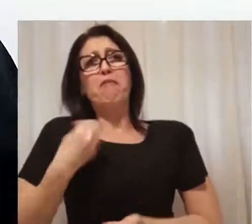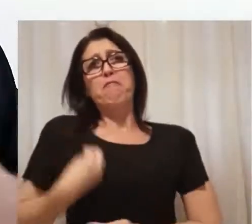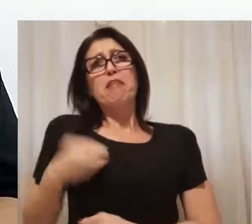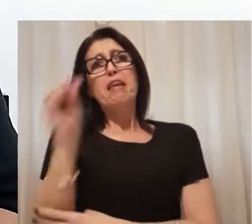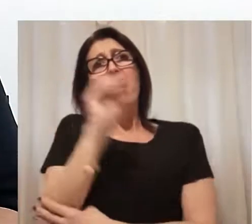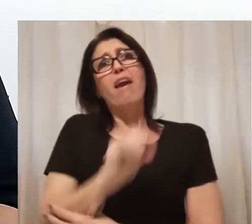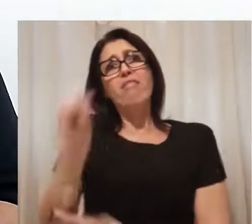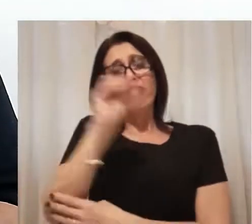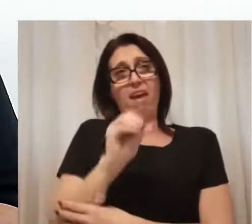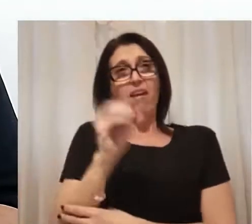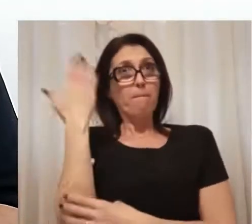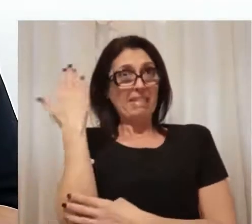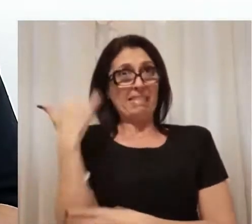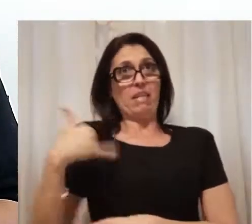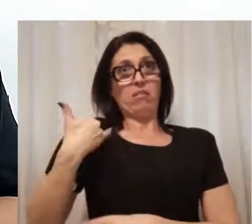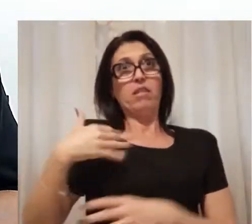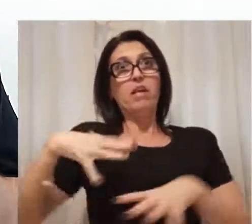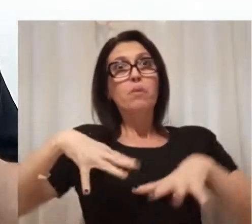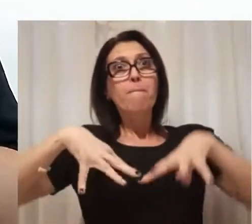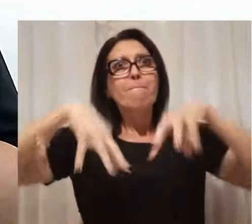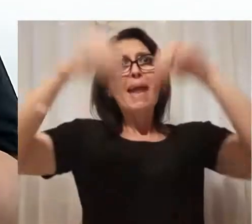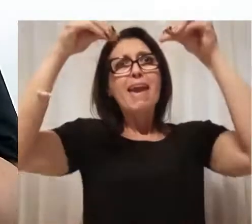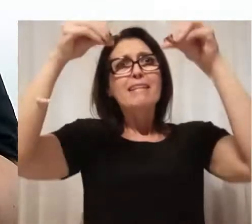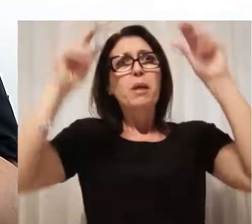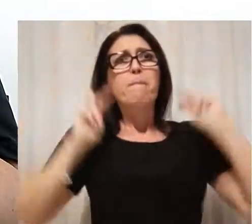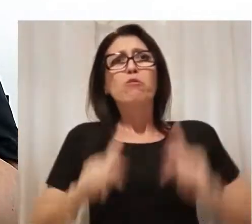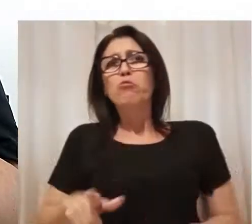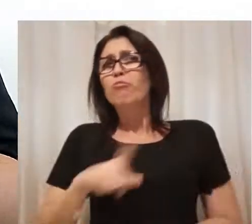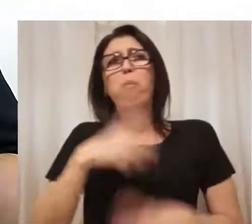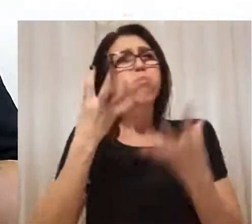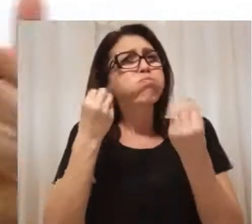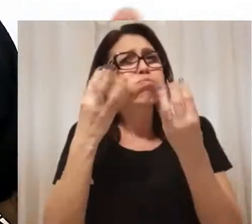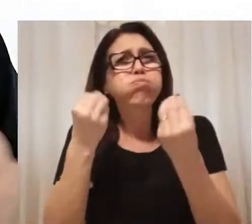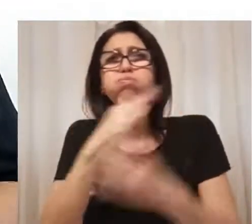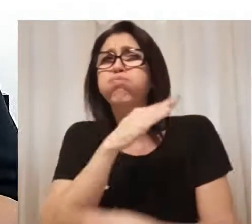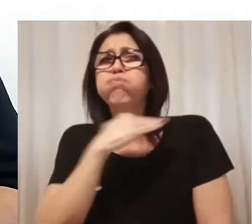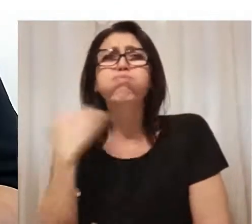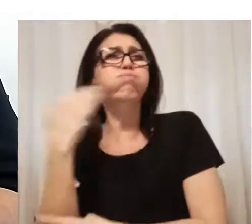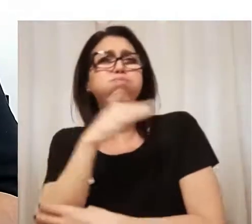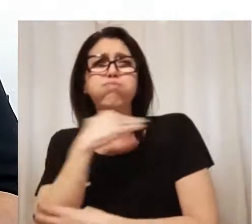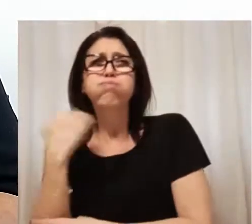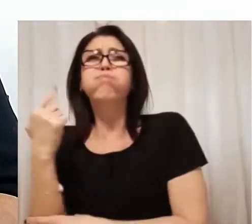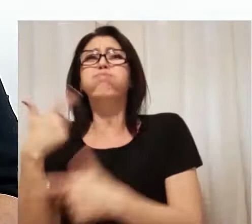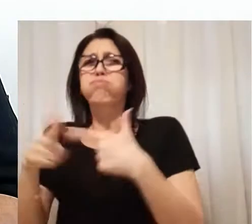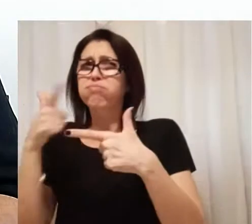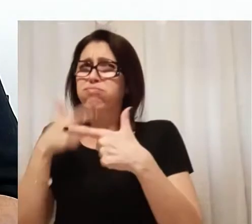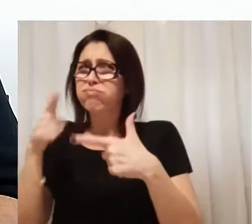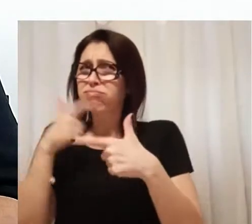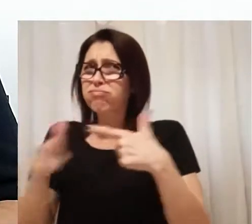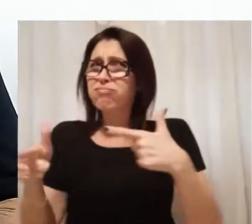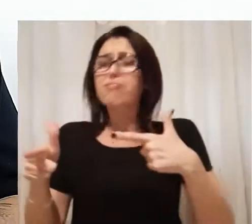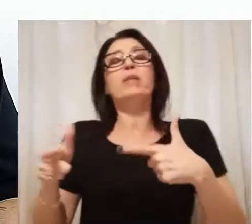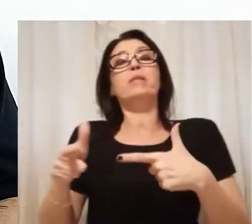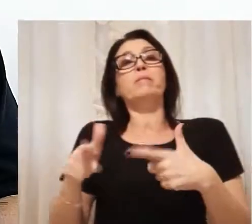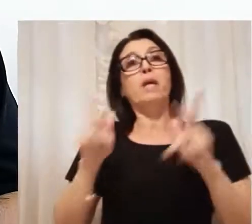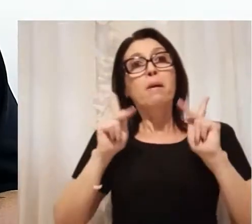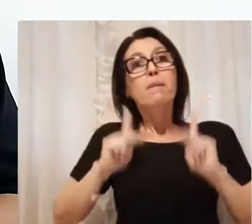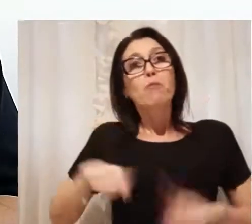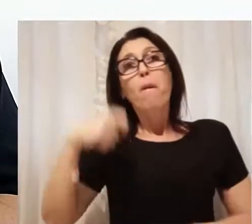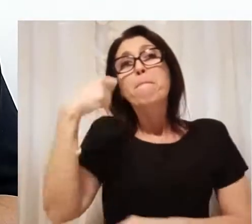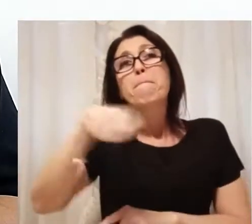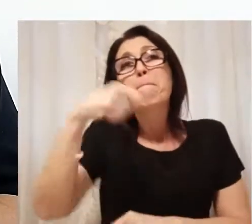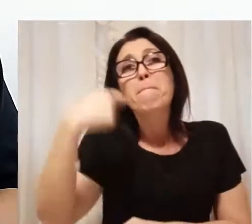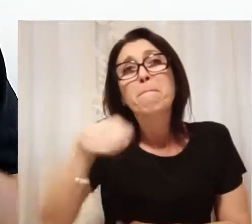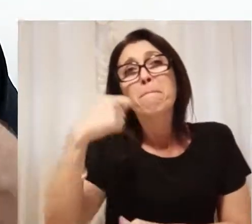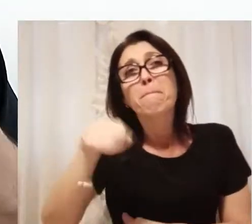época, na Idade Média, onde as pessoas lidavam tão perto com a morte, muito mais do que nós lidamos hoje. Sem